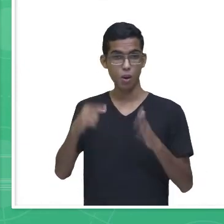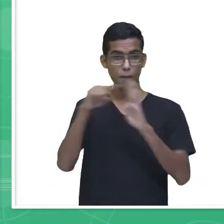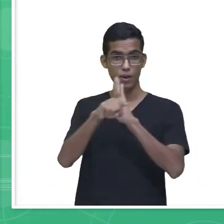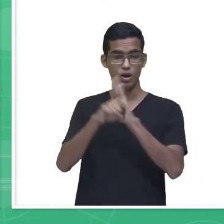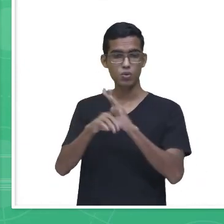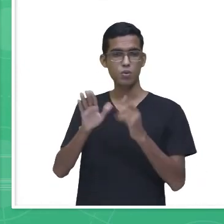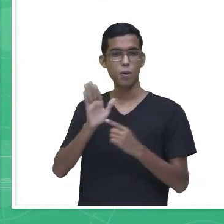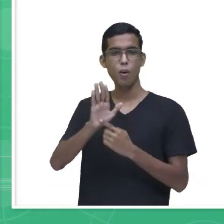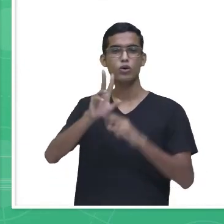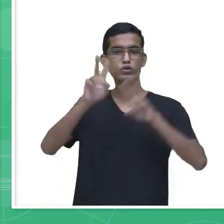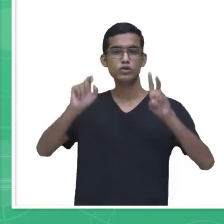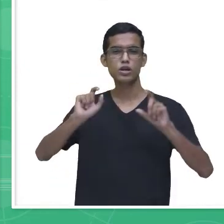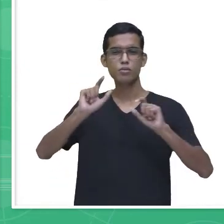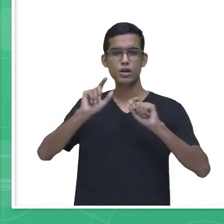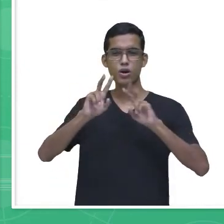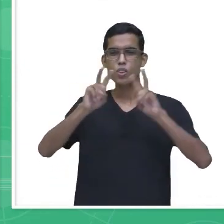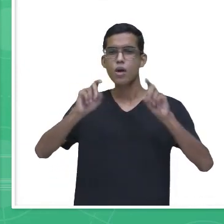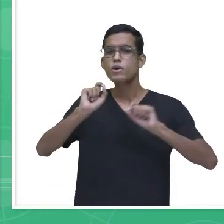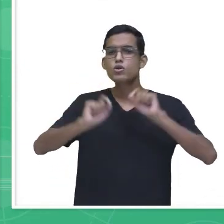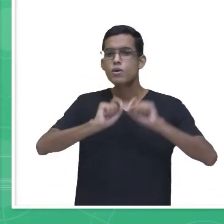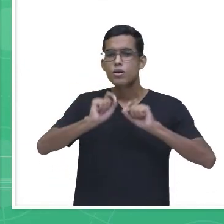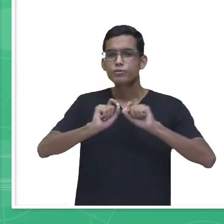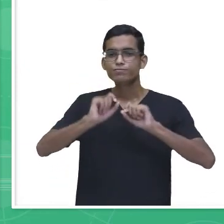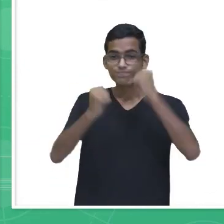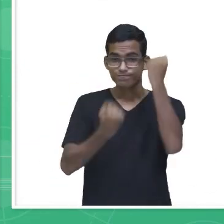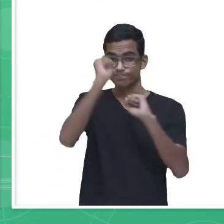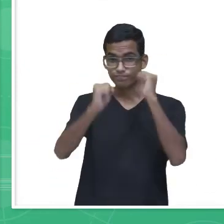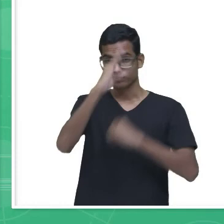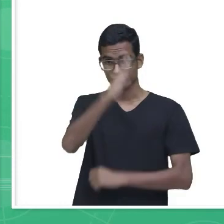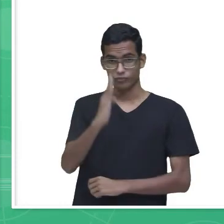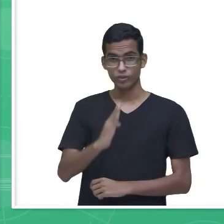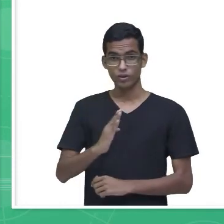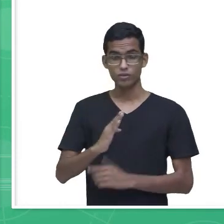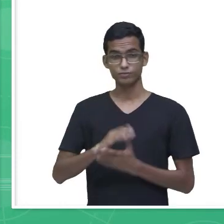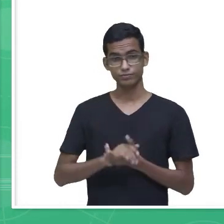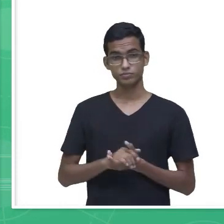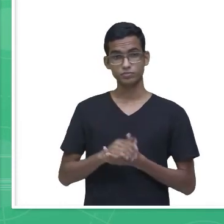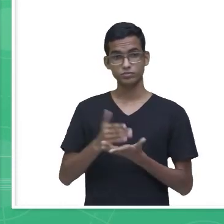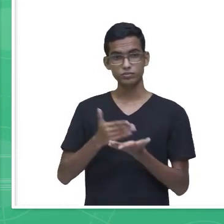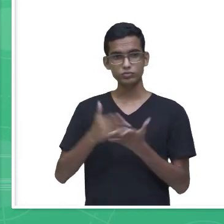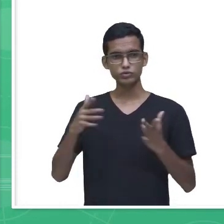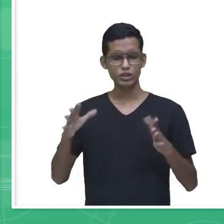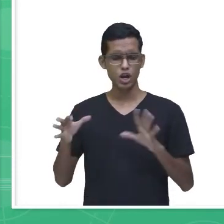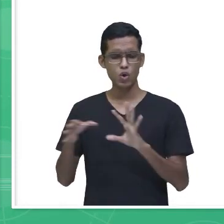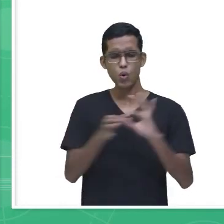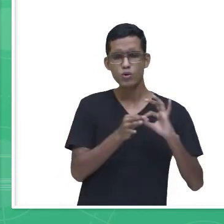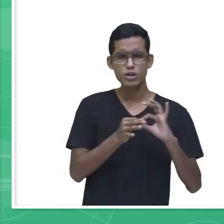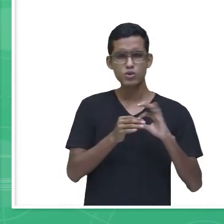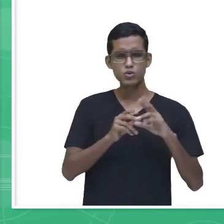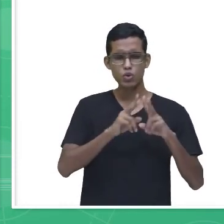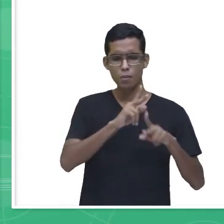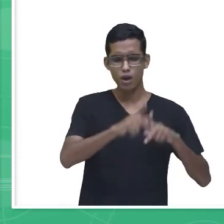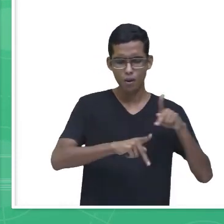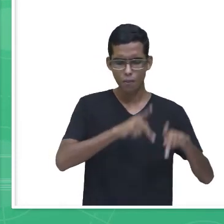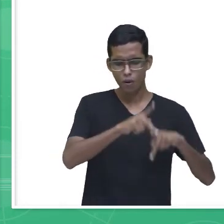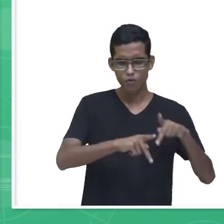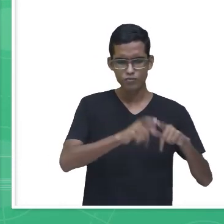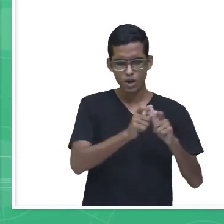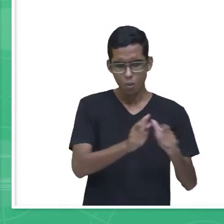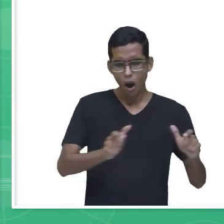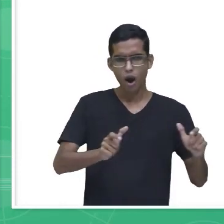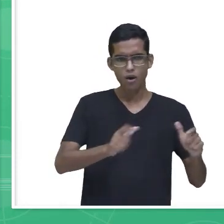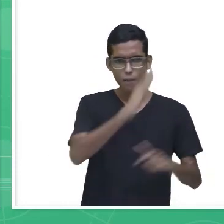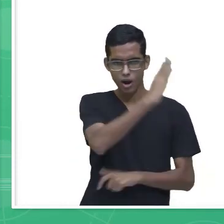industrialização brasileira, que a gente vai lembrar que vai estar junto com a urbanização do Brasil. Os dois, né, estão alinhados. Então, a